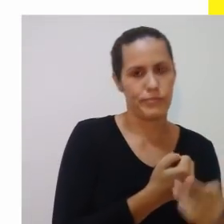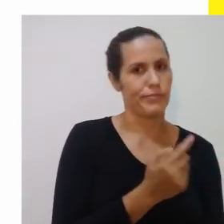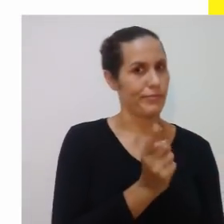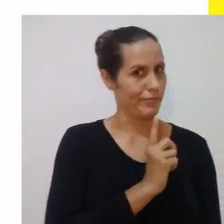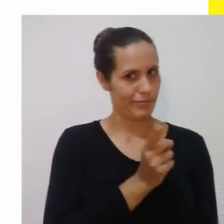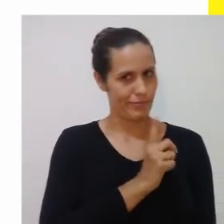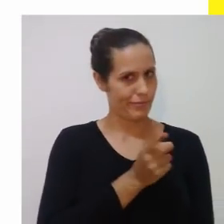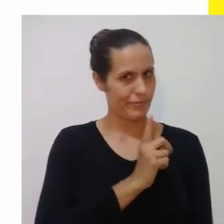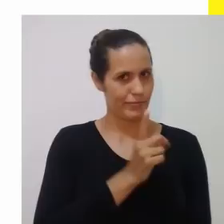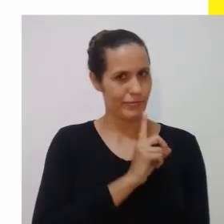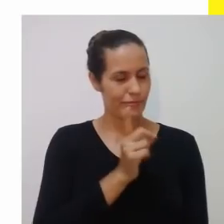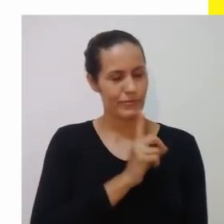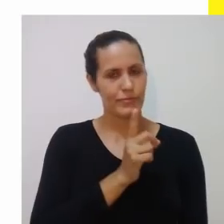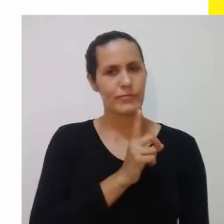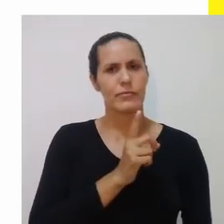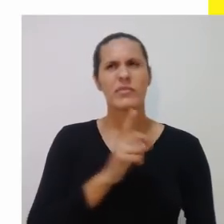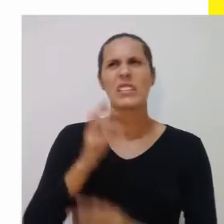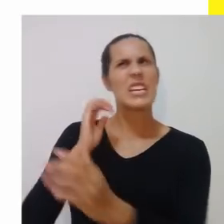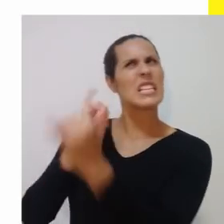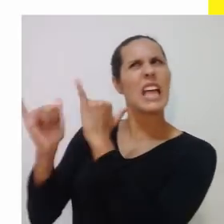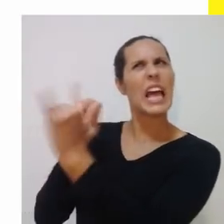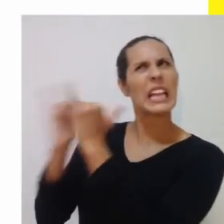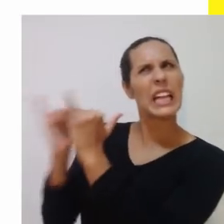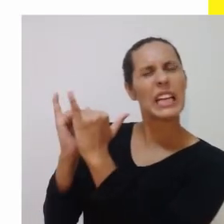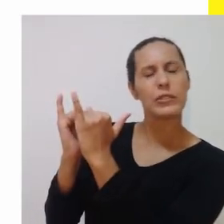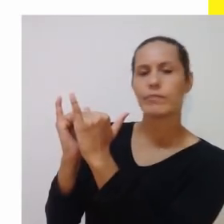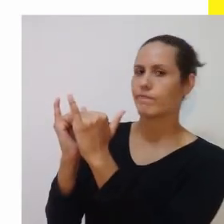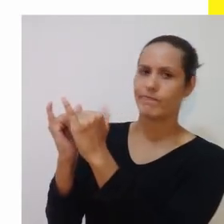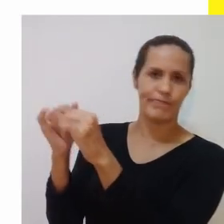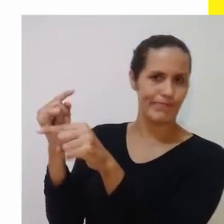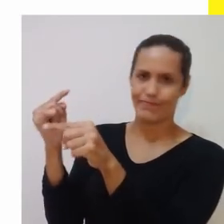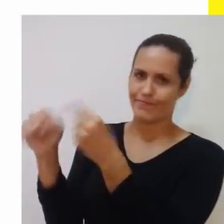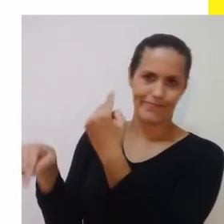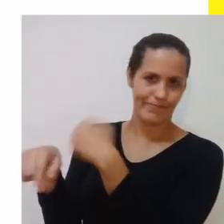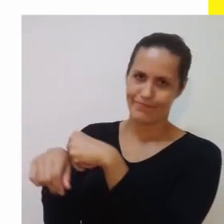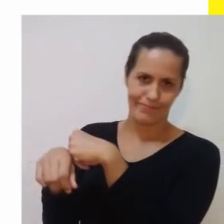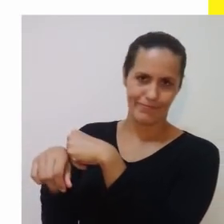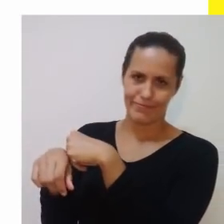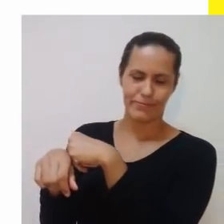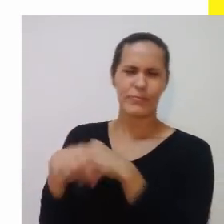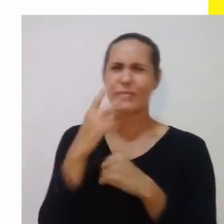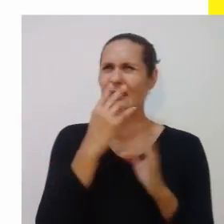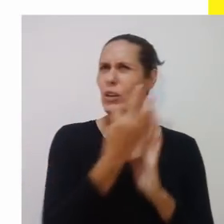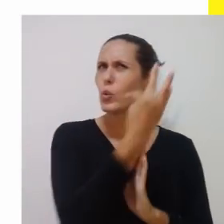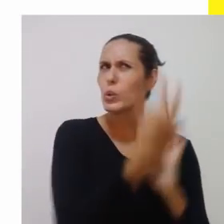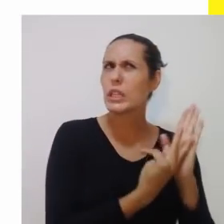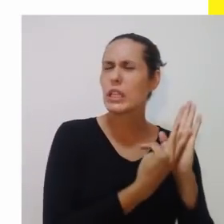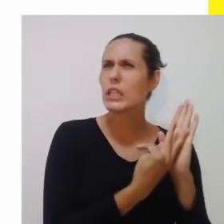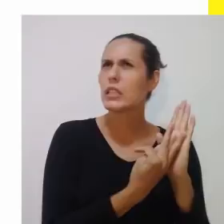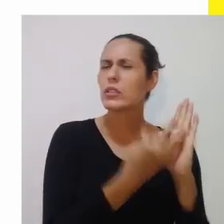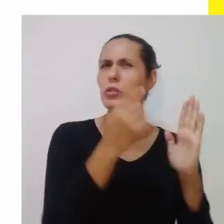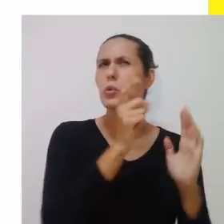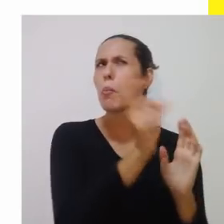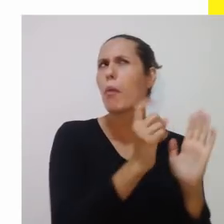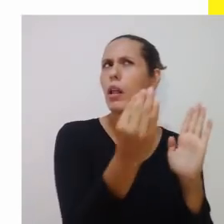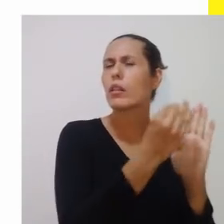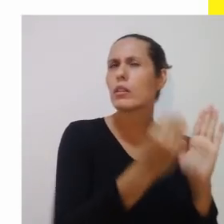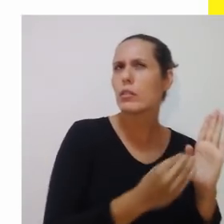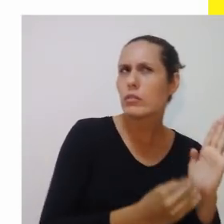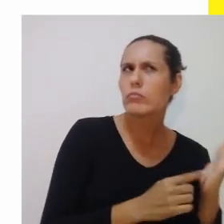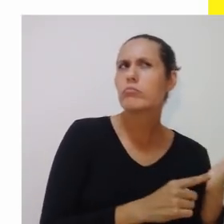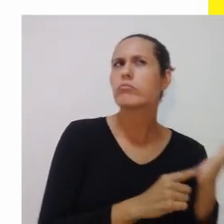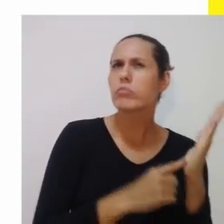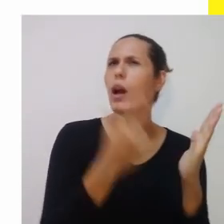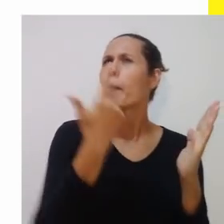Não, não vai ser culinária. Será que vai ser internet? Não, não vai ser internet. Será que um texto que apresenta essas